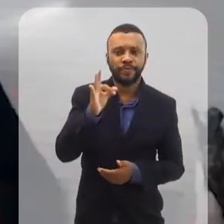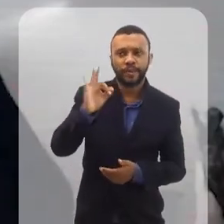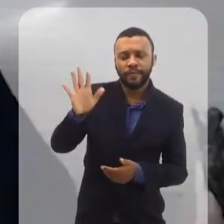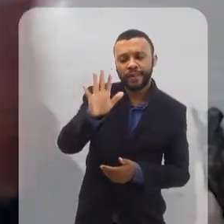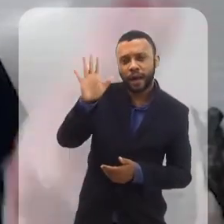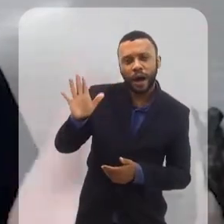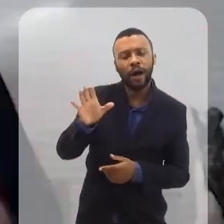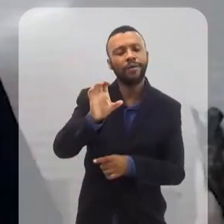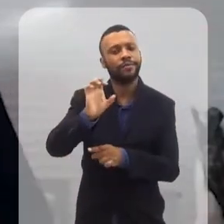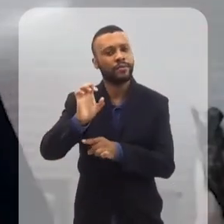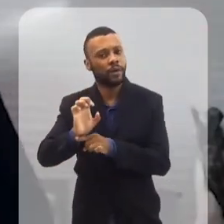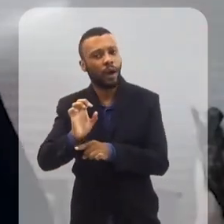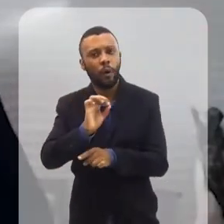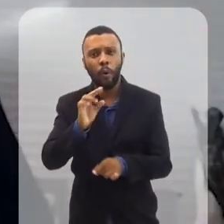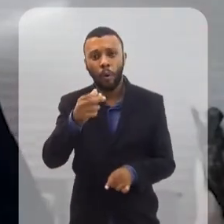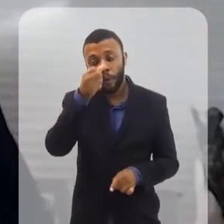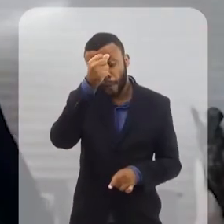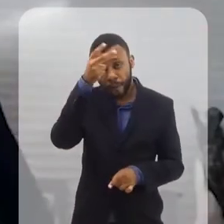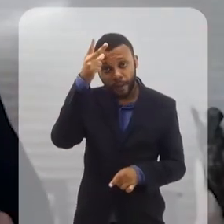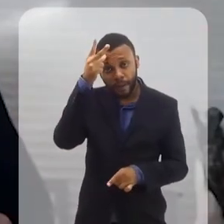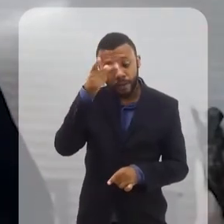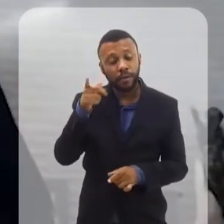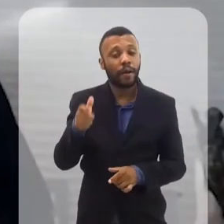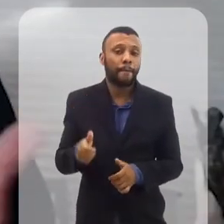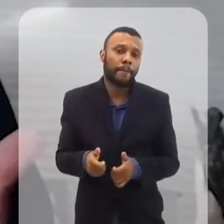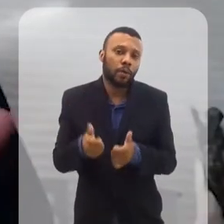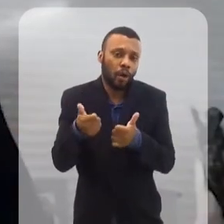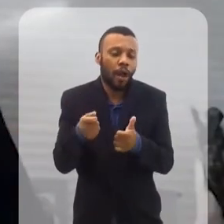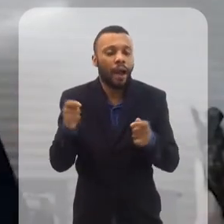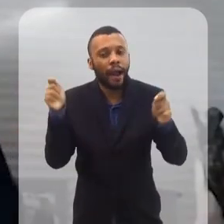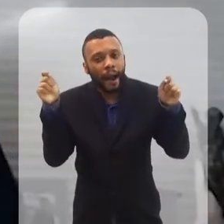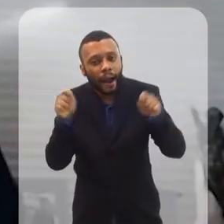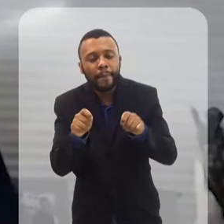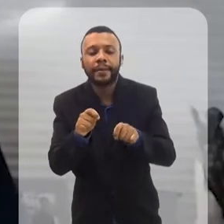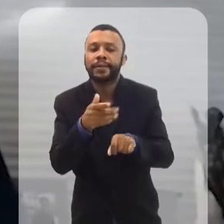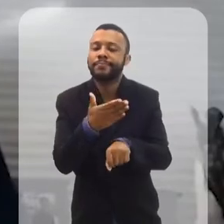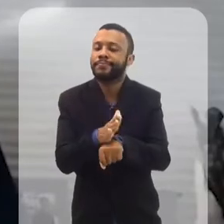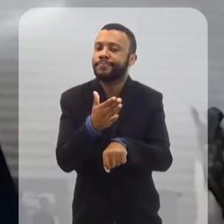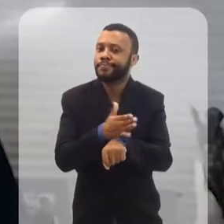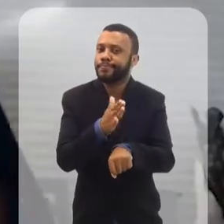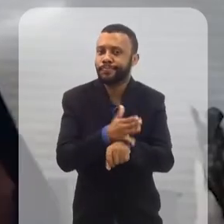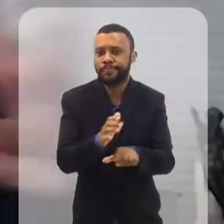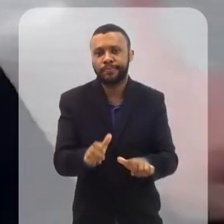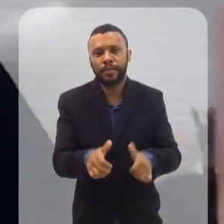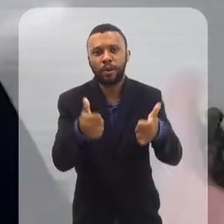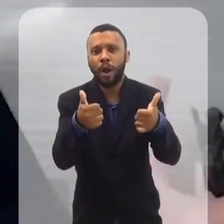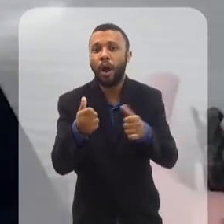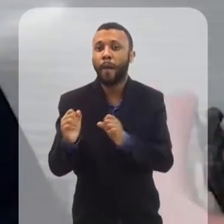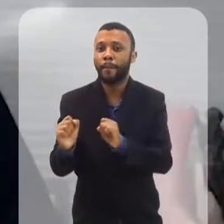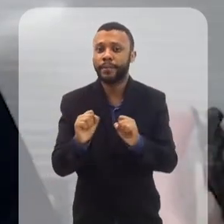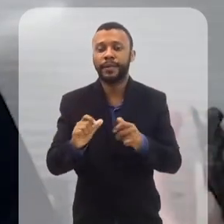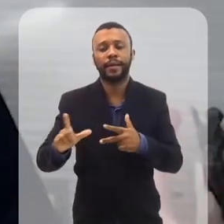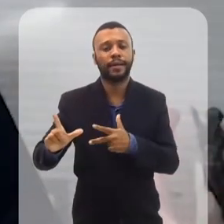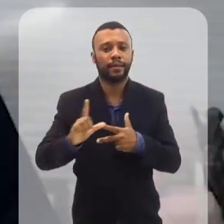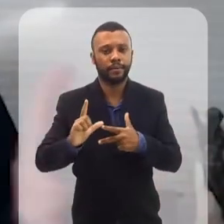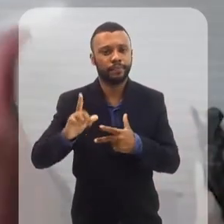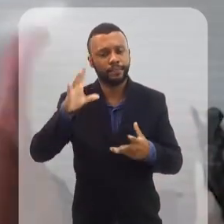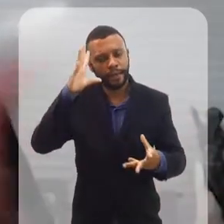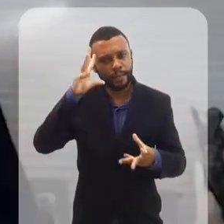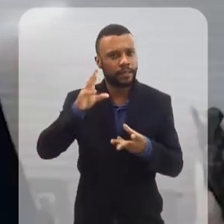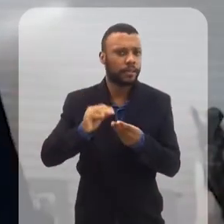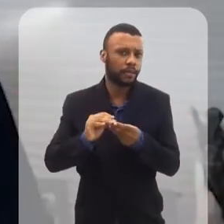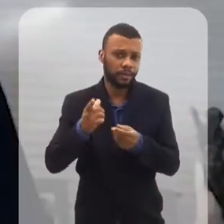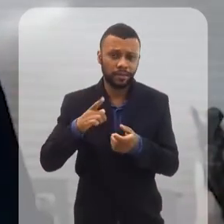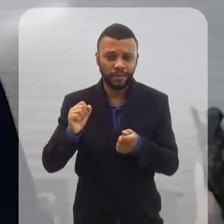ele federal, estadual ou municipal, capacite melhor o seu legislativo para entender do que está acontecendo. Eu